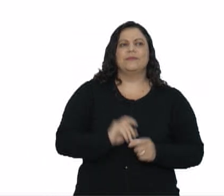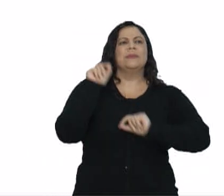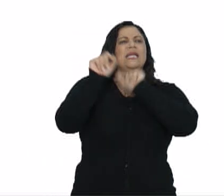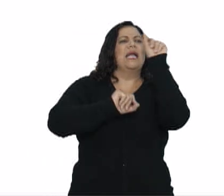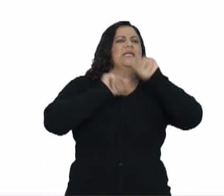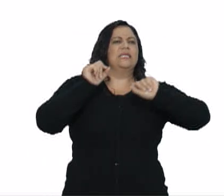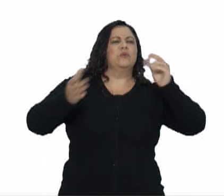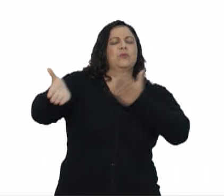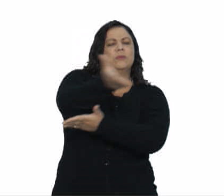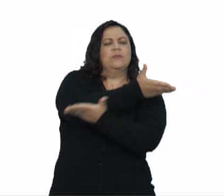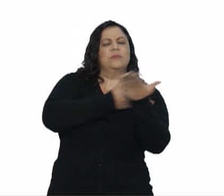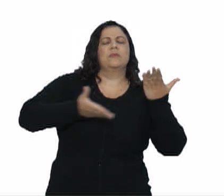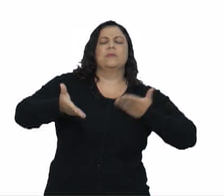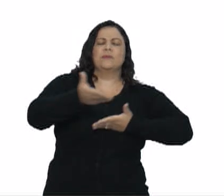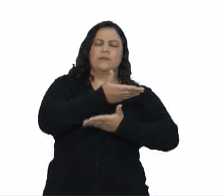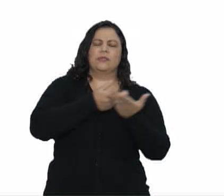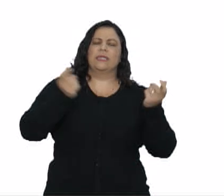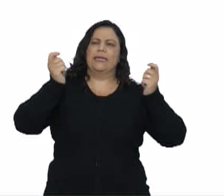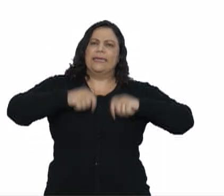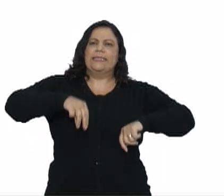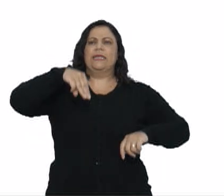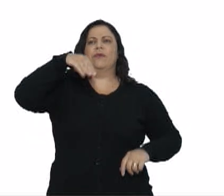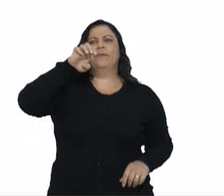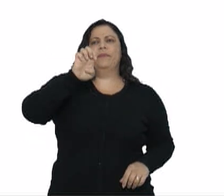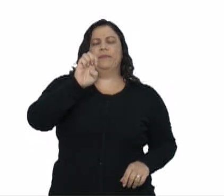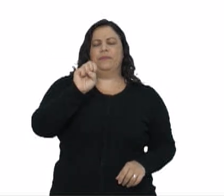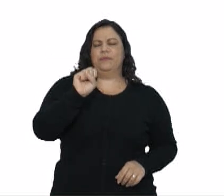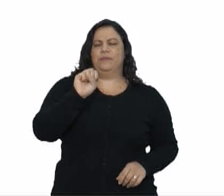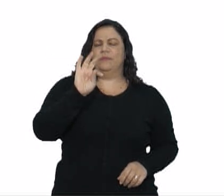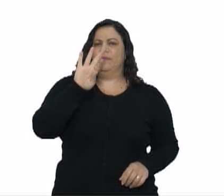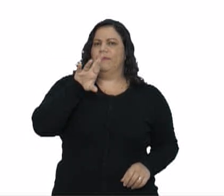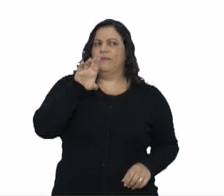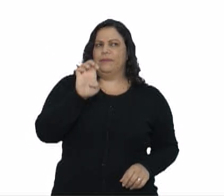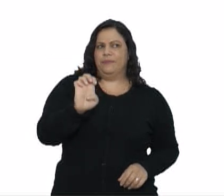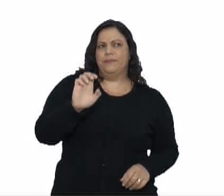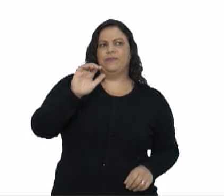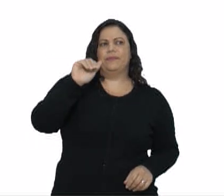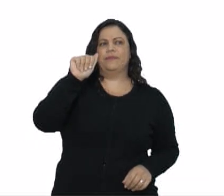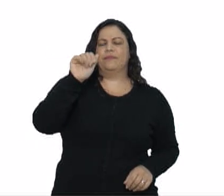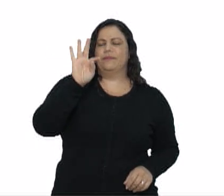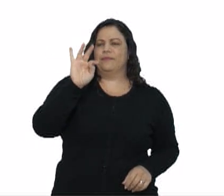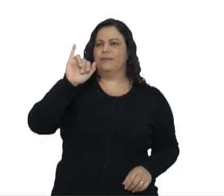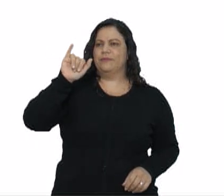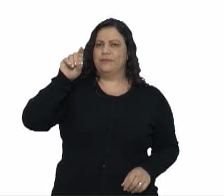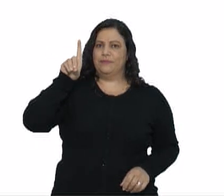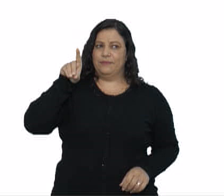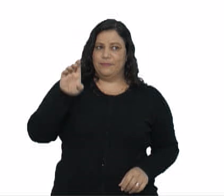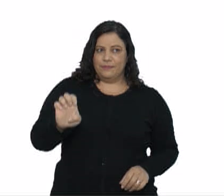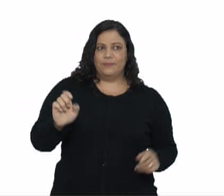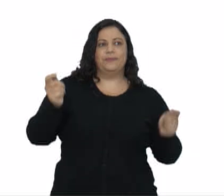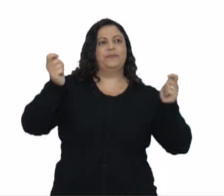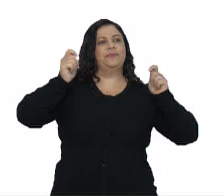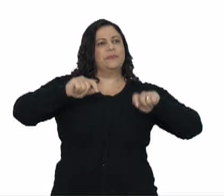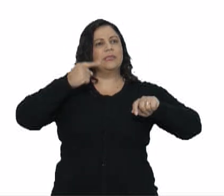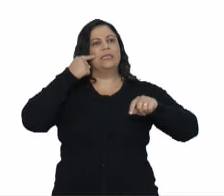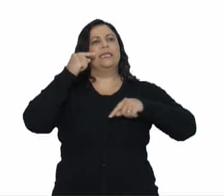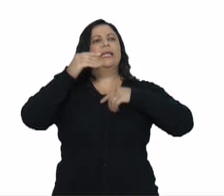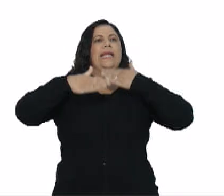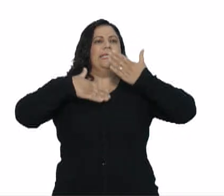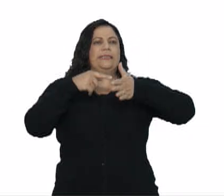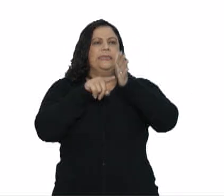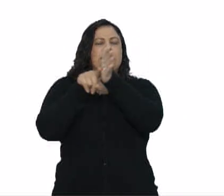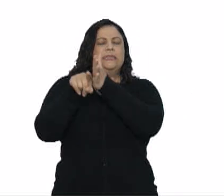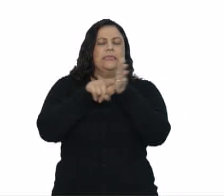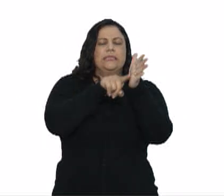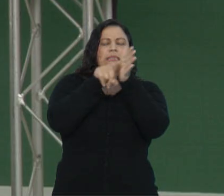o Aleijadinho. Em seguida, pesquise obras deles e recorte e cole no seu caderno ou em uma folha separada. Depois, tente